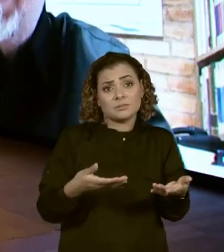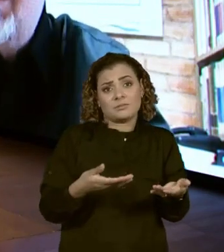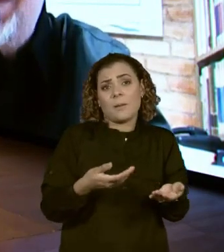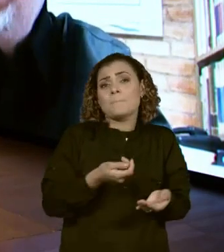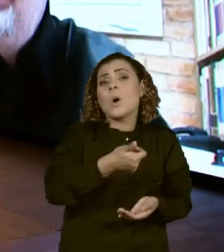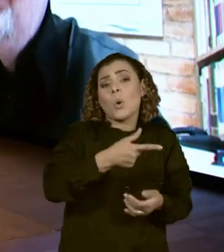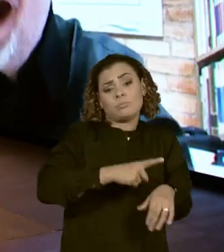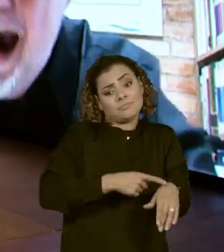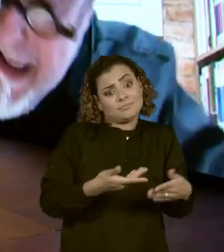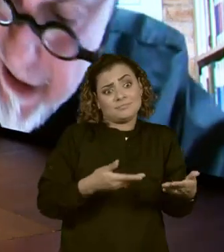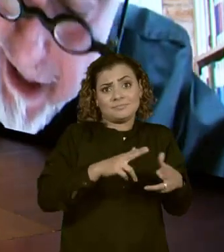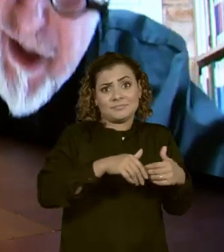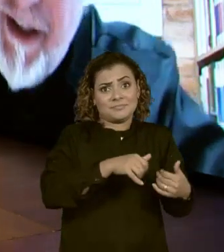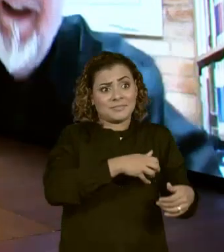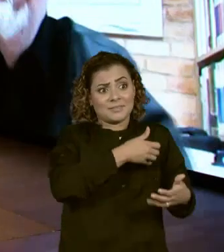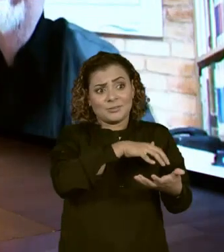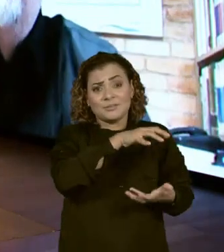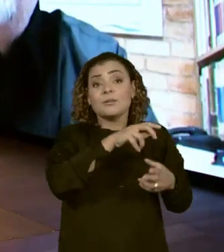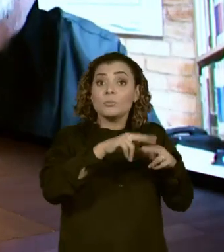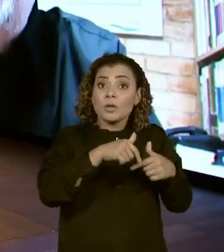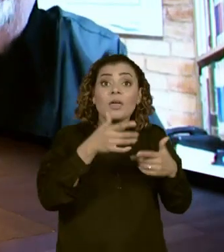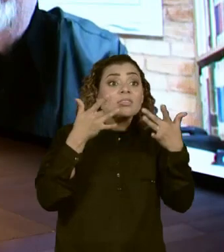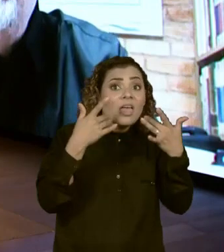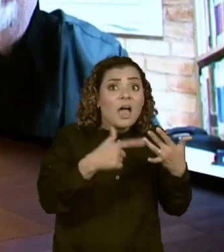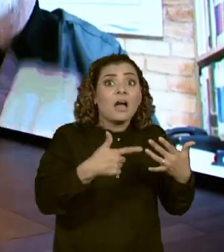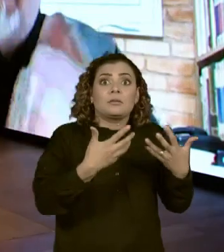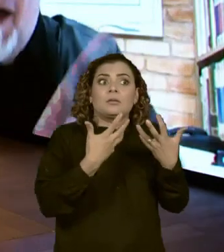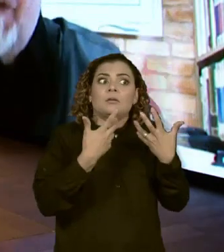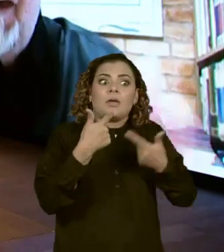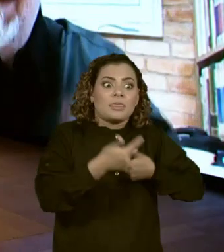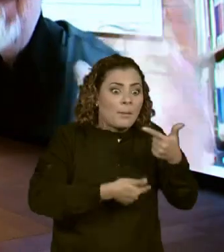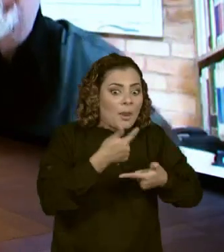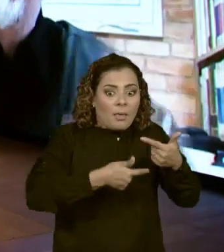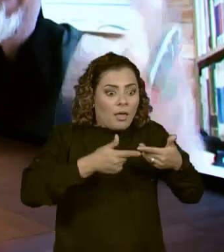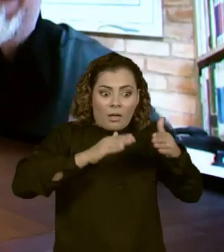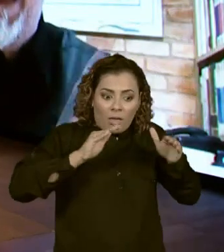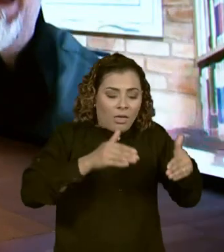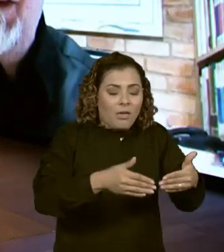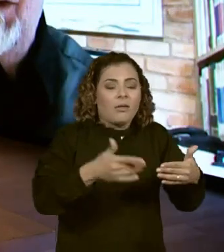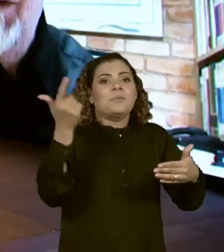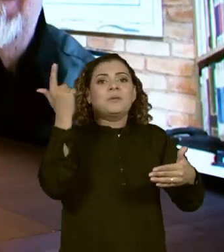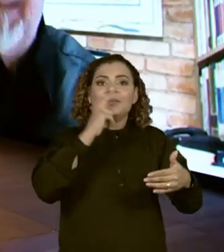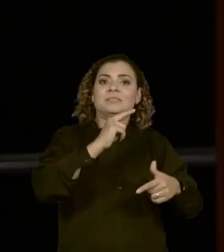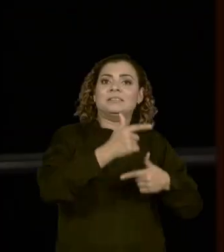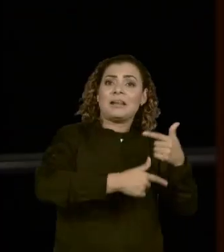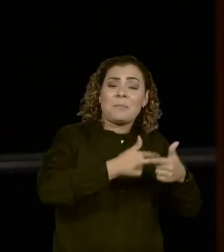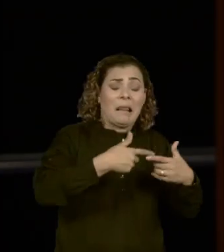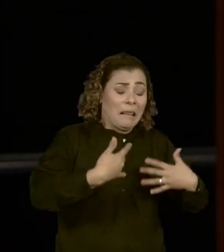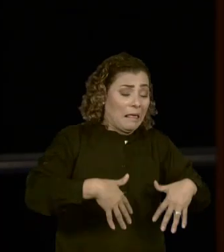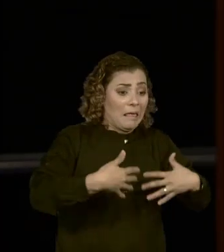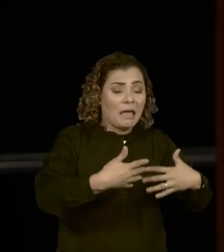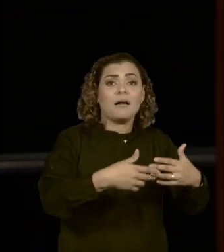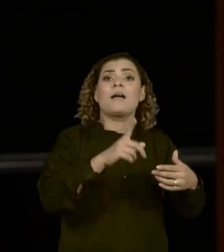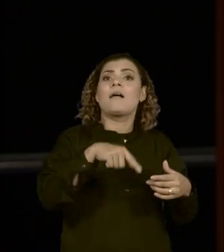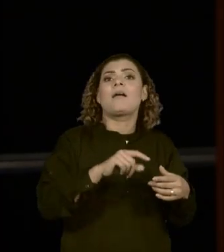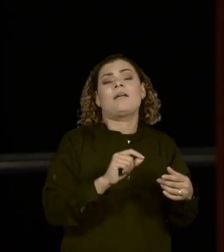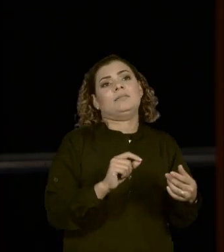você saiu delas uma pessoa melhor, porque os personagens a gente aprende muito com eles. Então eu quero esse tempo, né, que